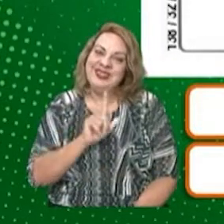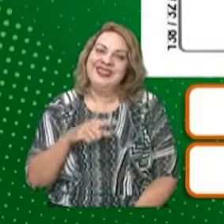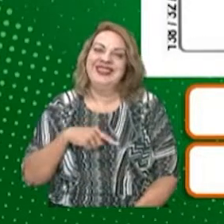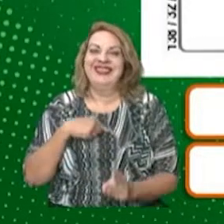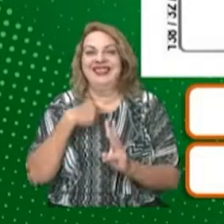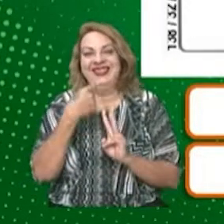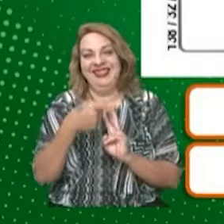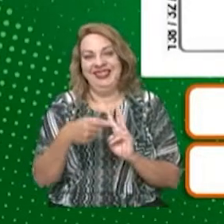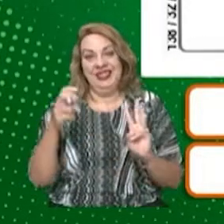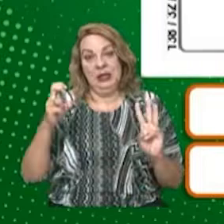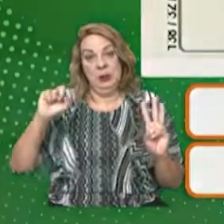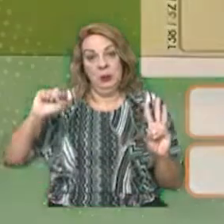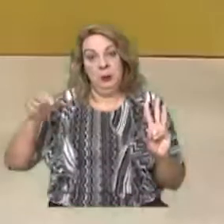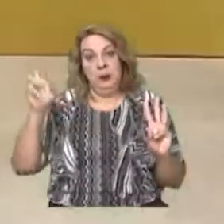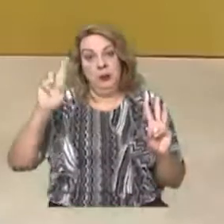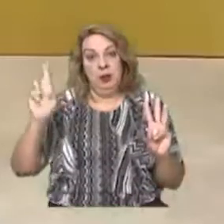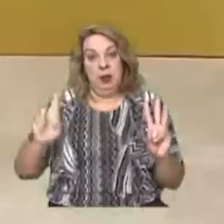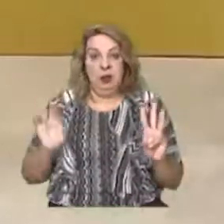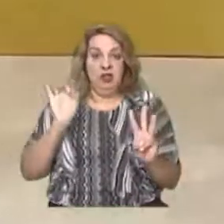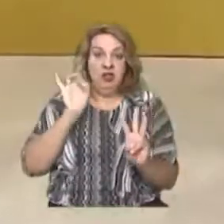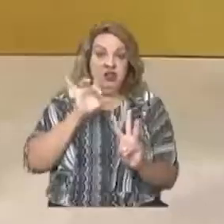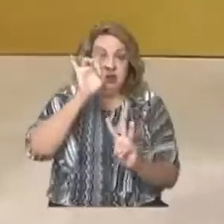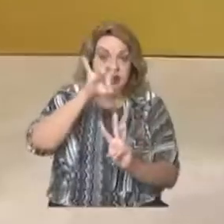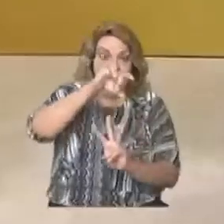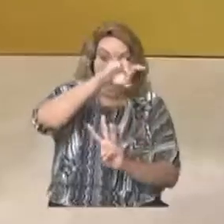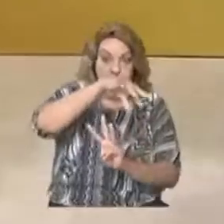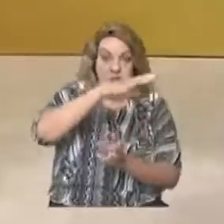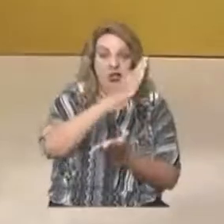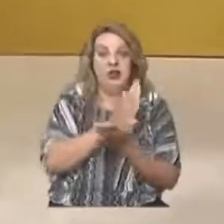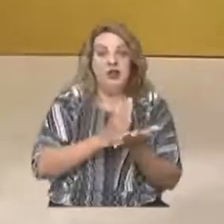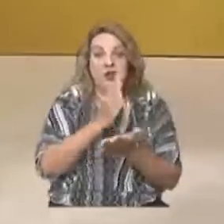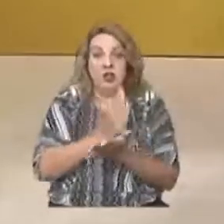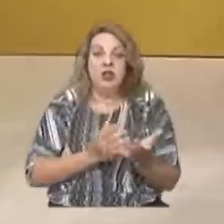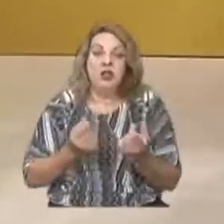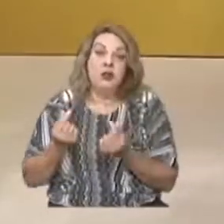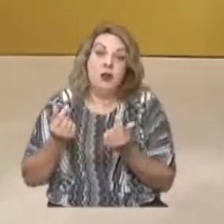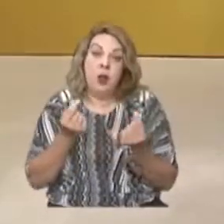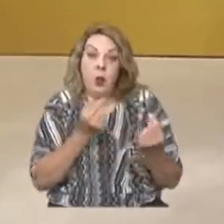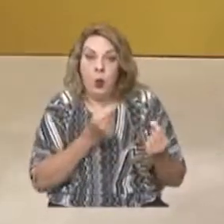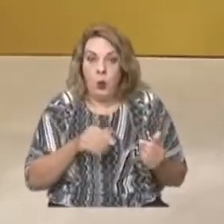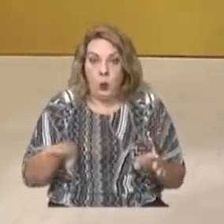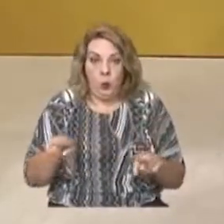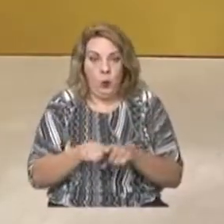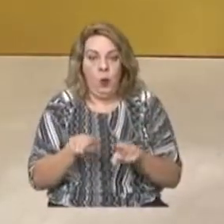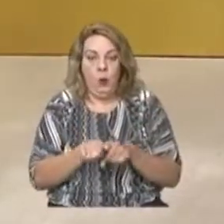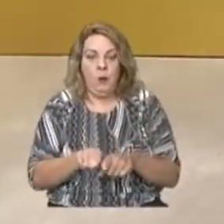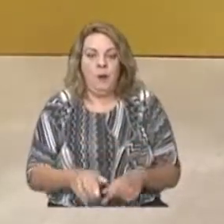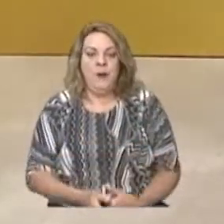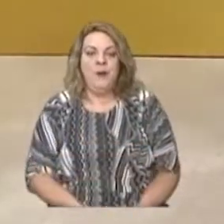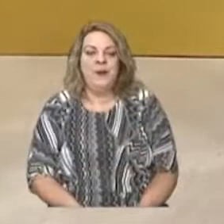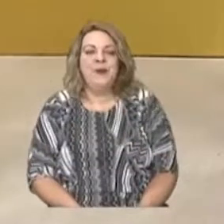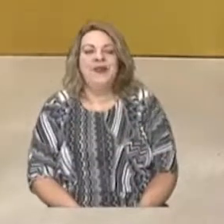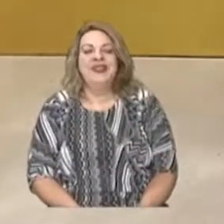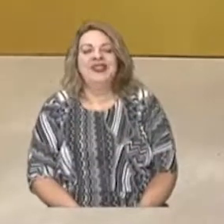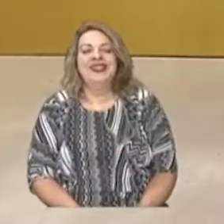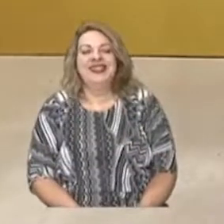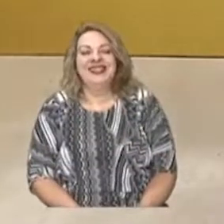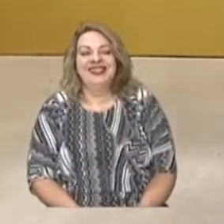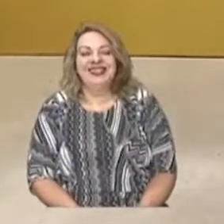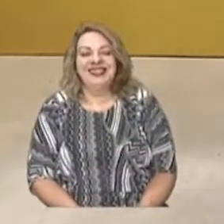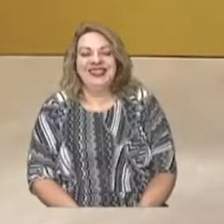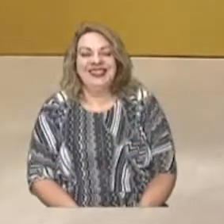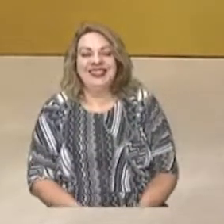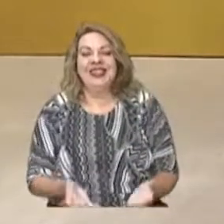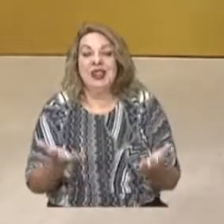prêmio, então, de 5 mil reais. Será dividido igualmente entre esses 3 felizardos. Bom demais, não é isso, gente? Ó,